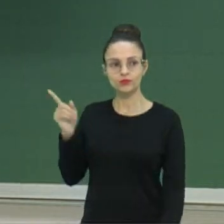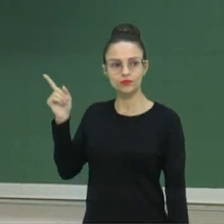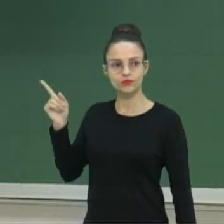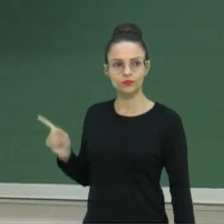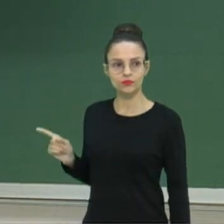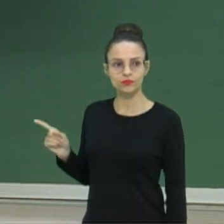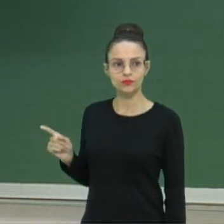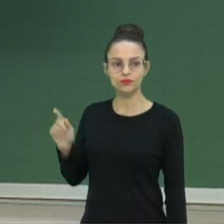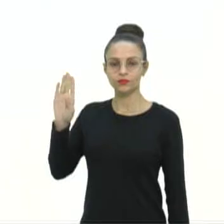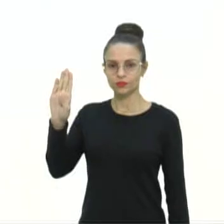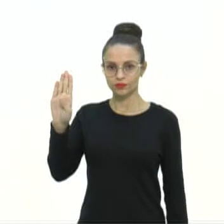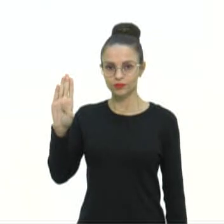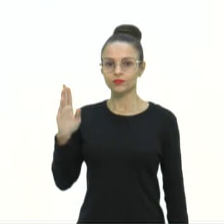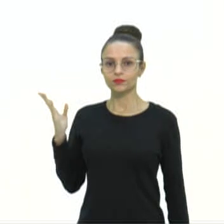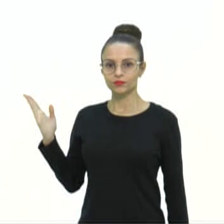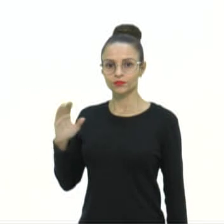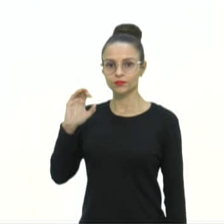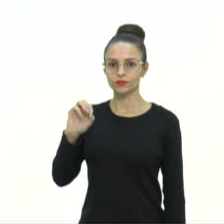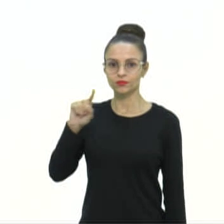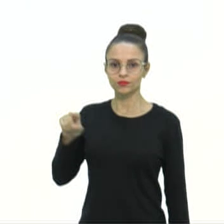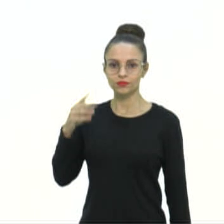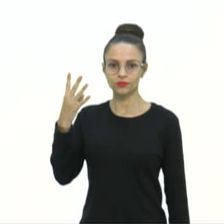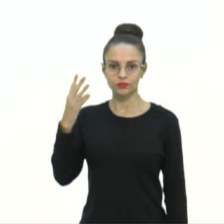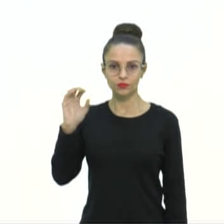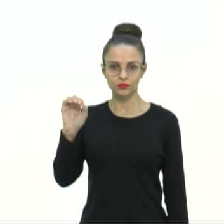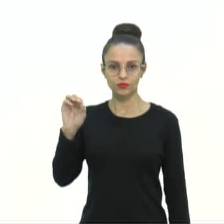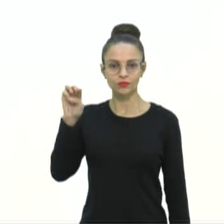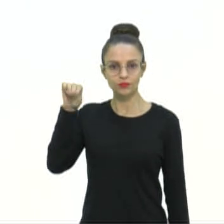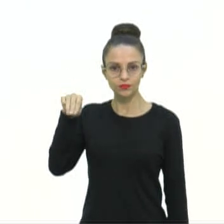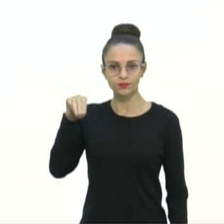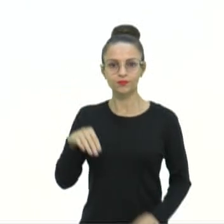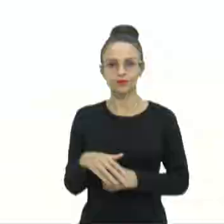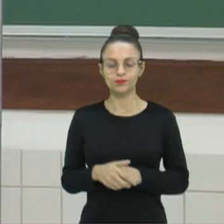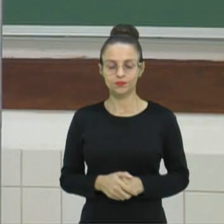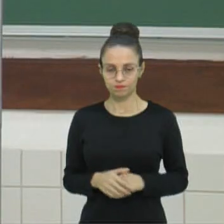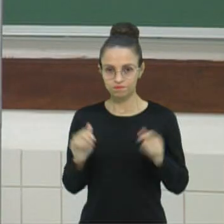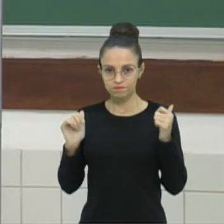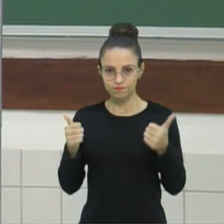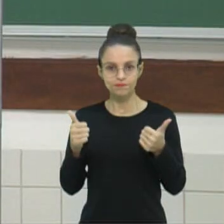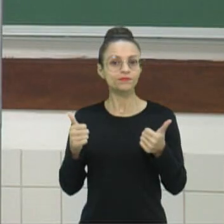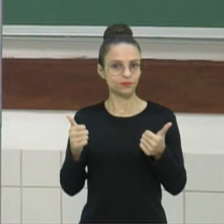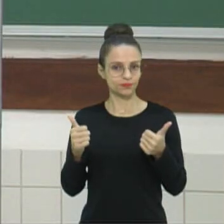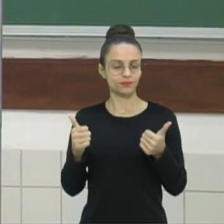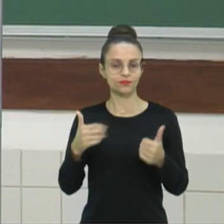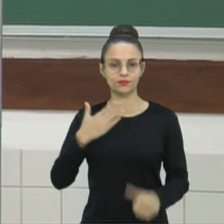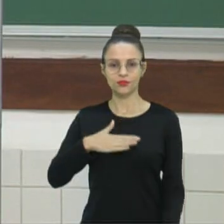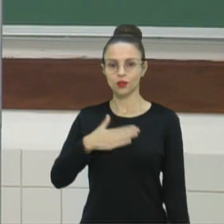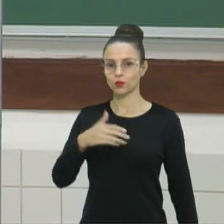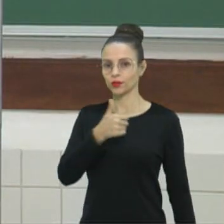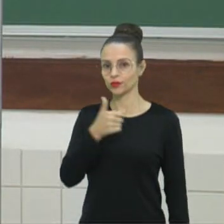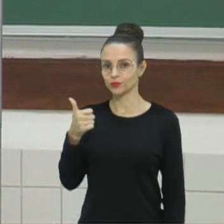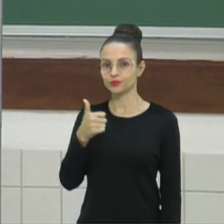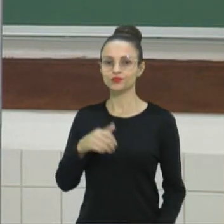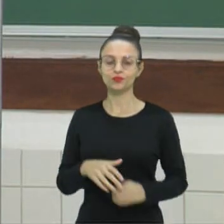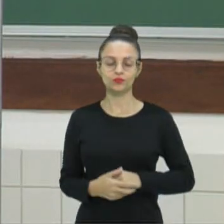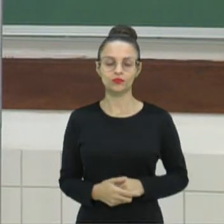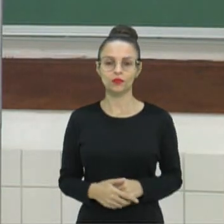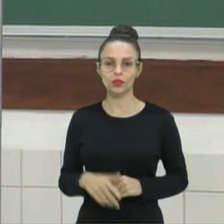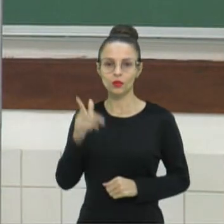alternativa B aqui, 0,40 metros. Beleza? Tranquilo exercício?